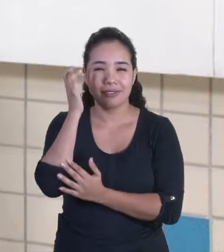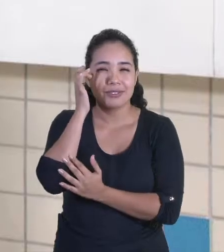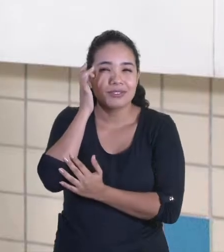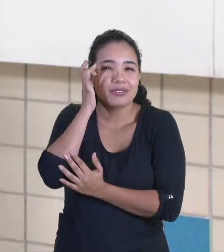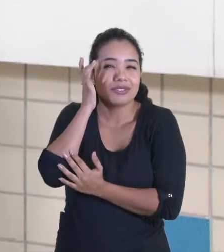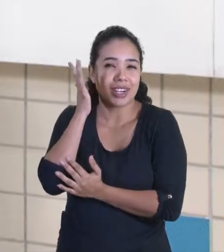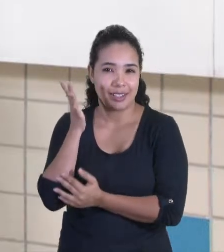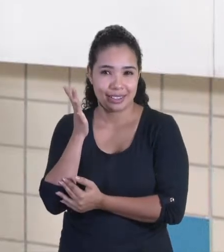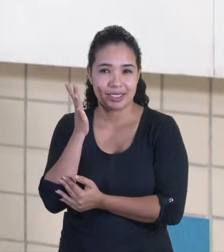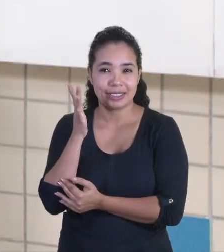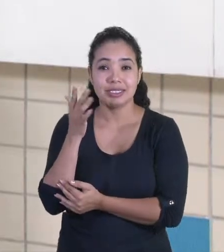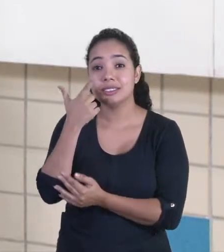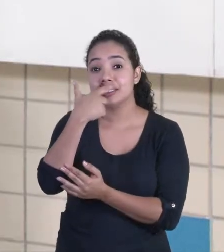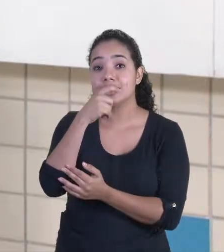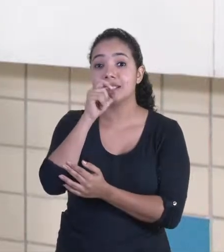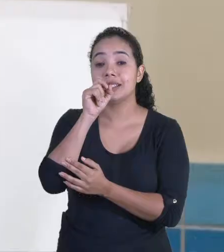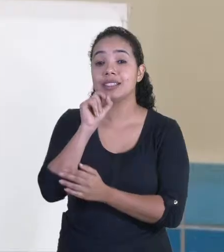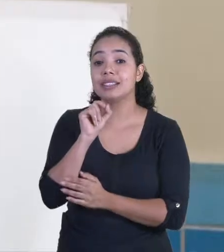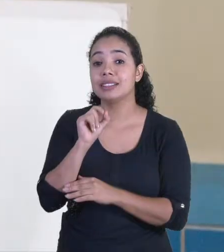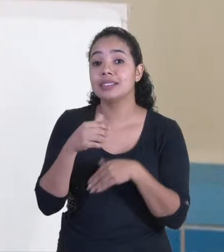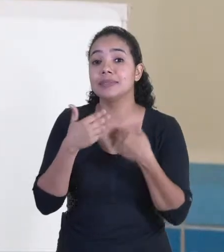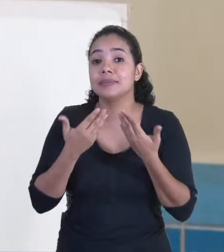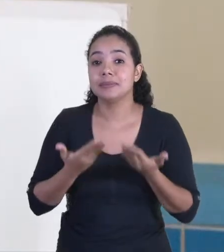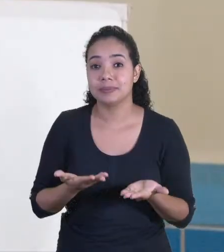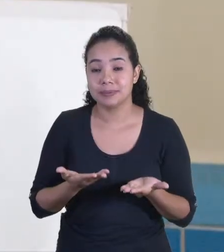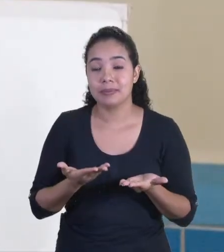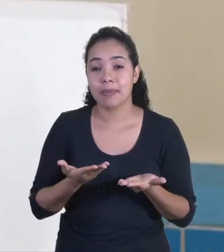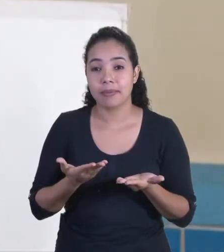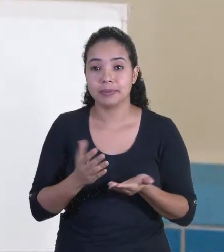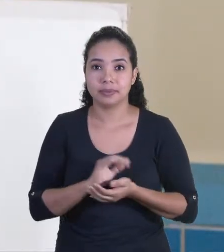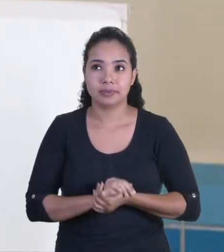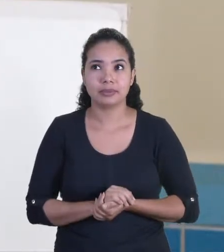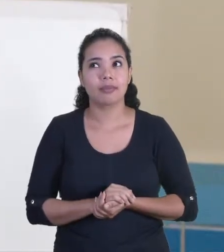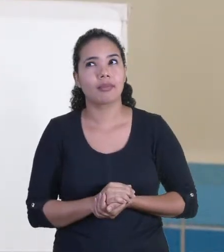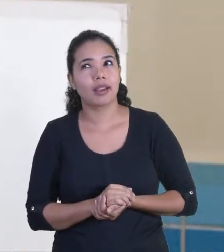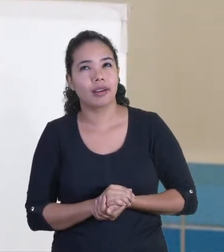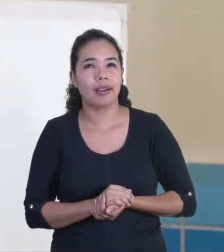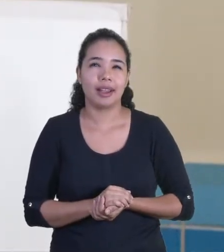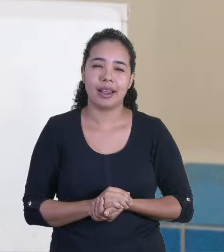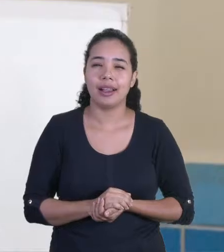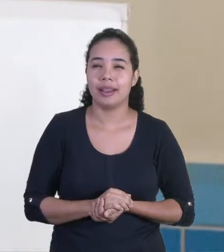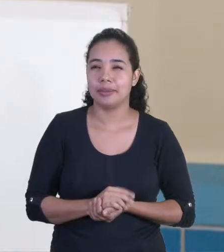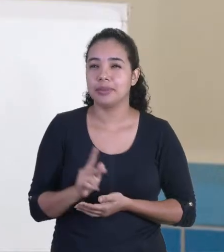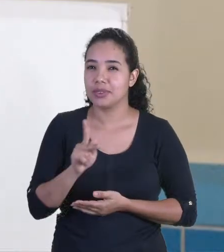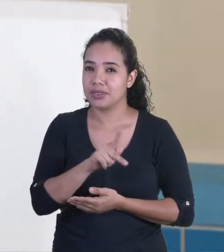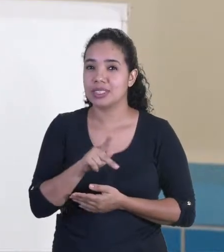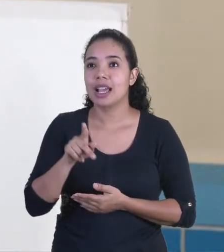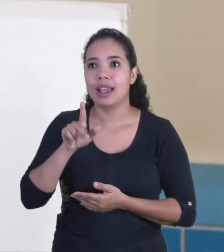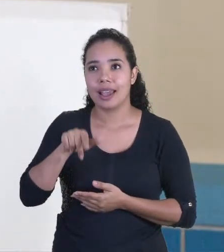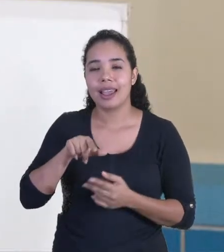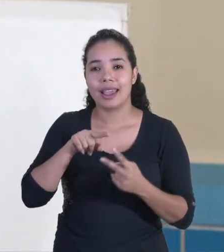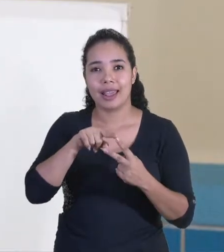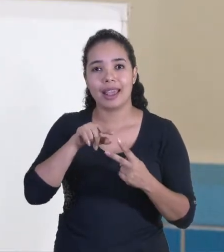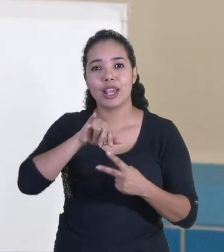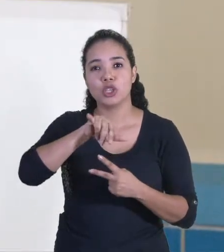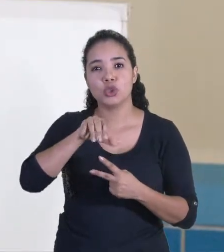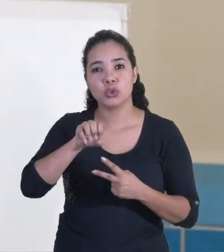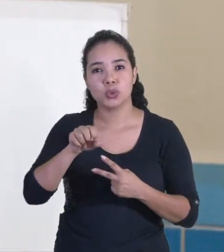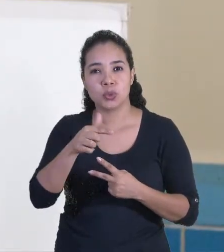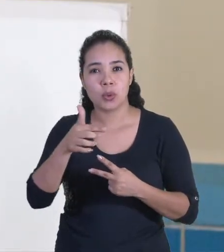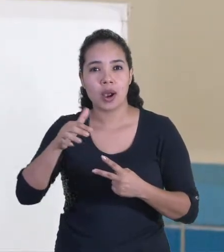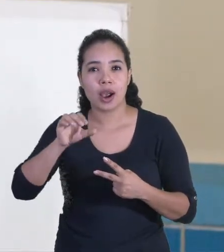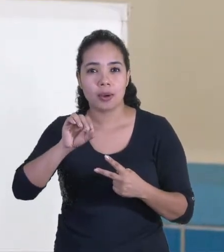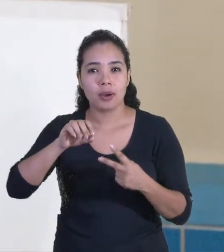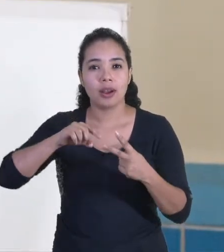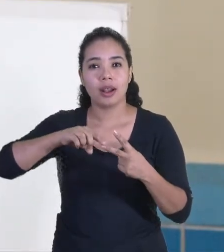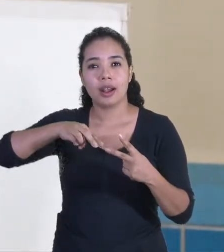é? Quem são, Fava? Prof, foi João e Maria que foram abandonados